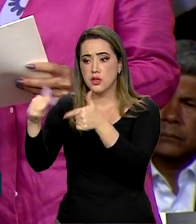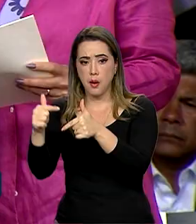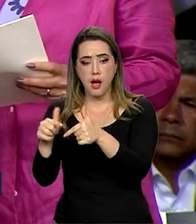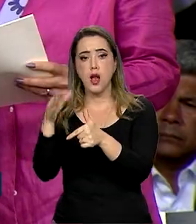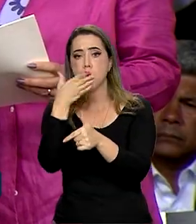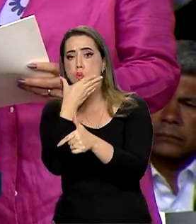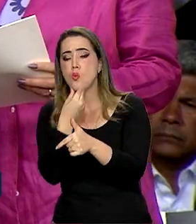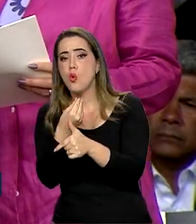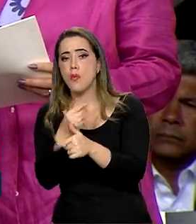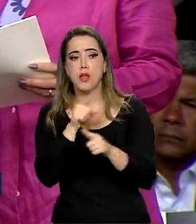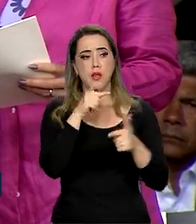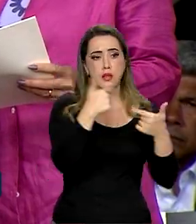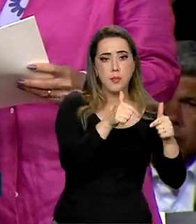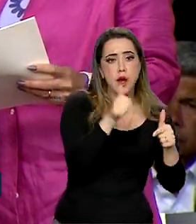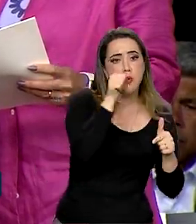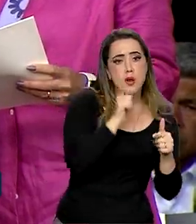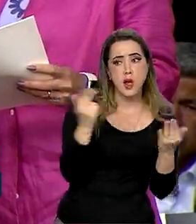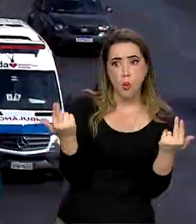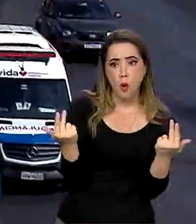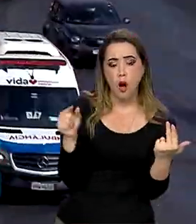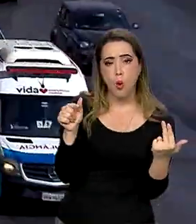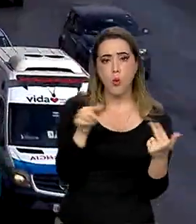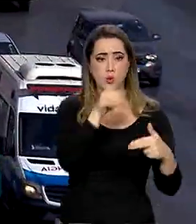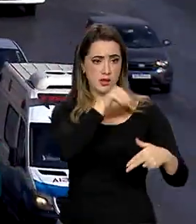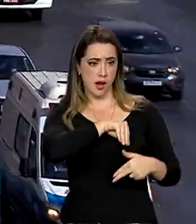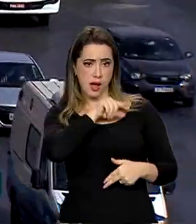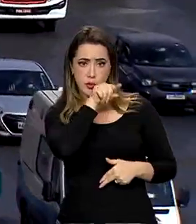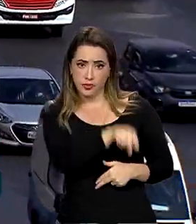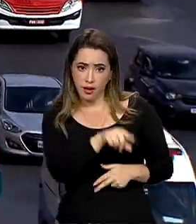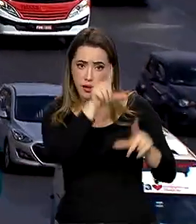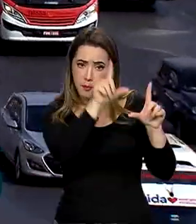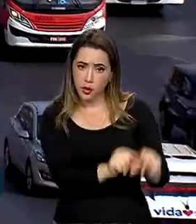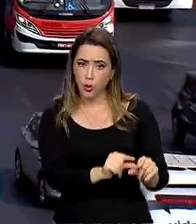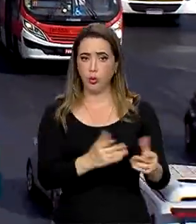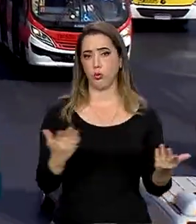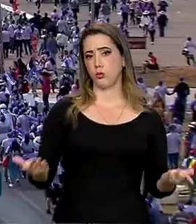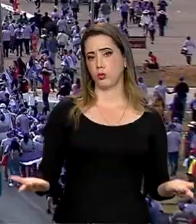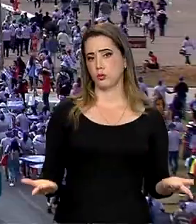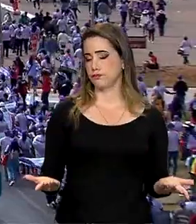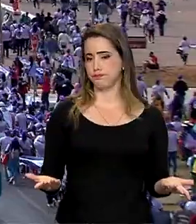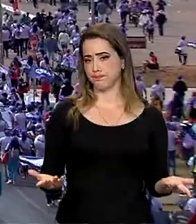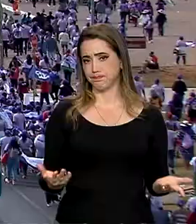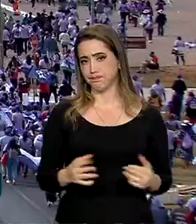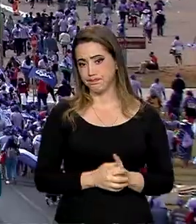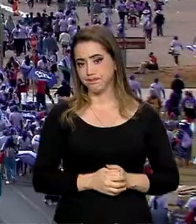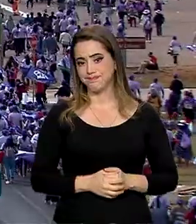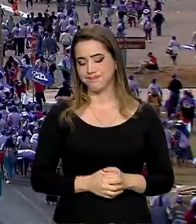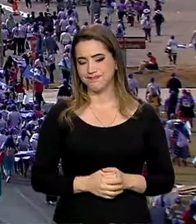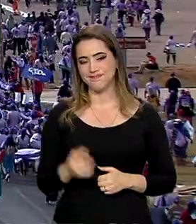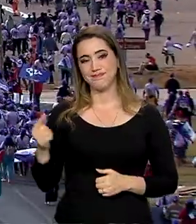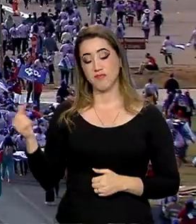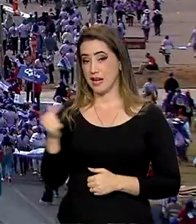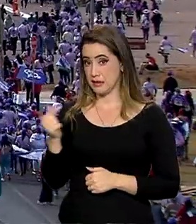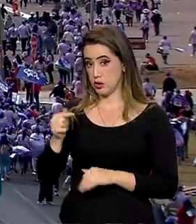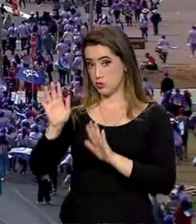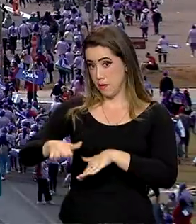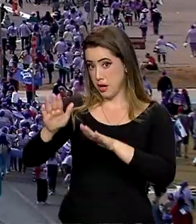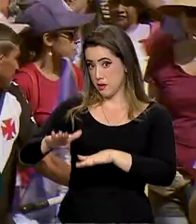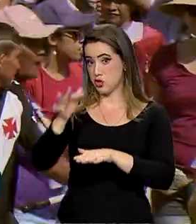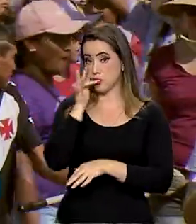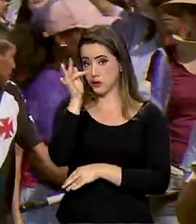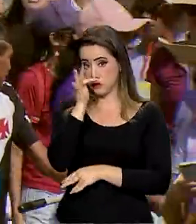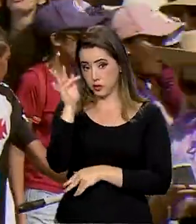uma mulher ganhe menos que um homem. A 7ª edição da Marcha das Margaridas reuniu mais de 100 mil pessoas em